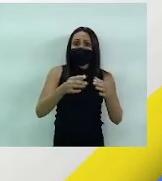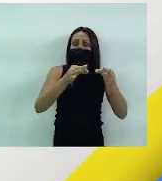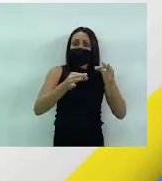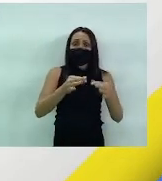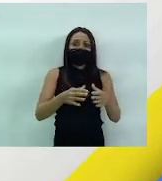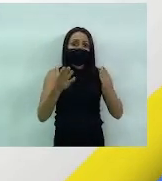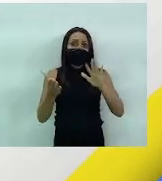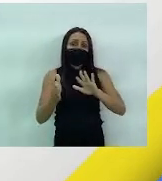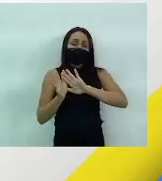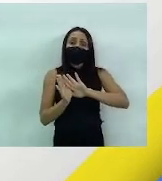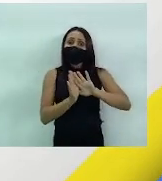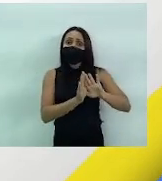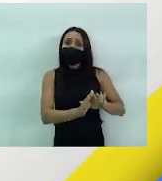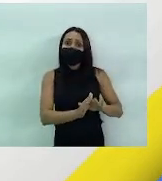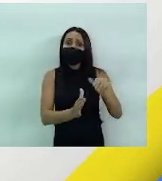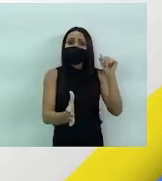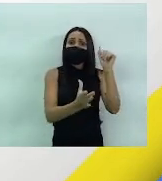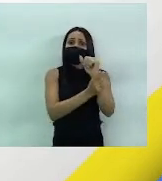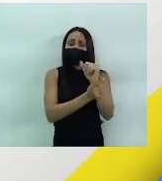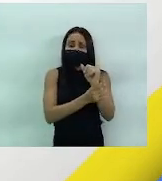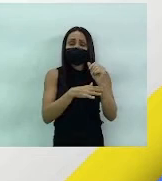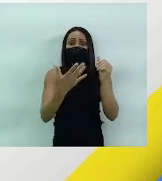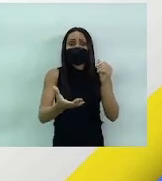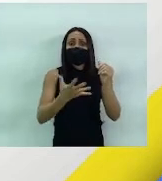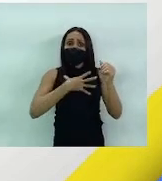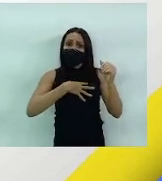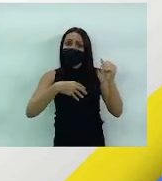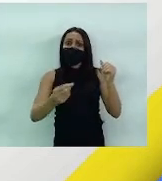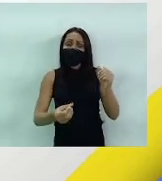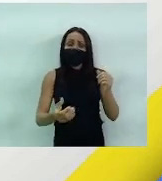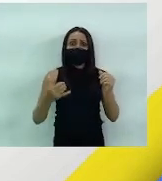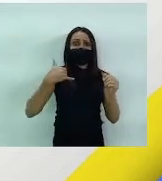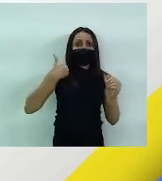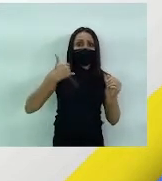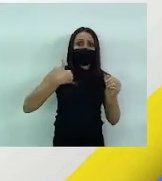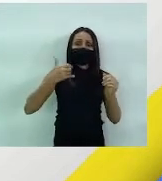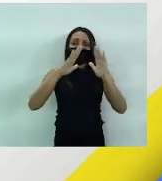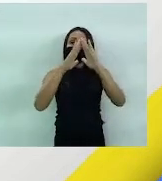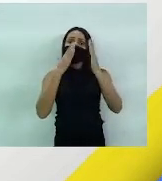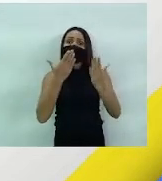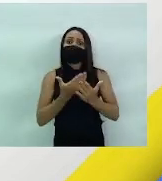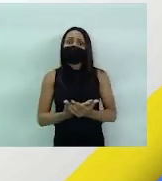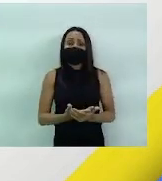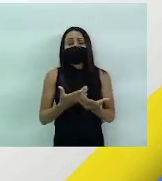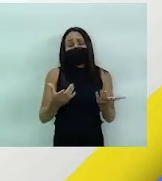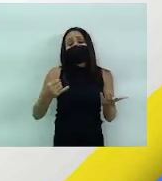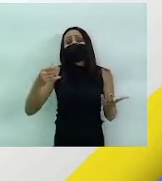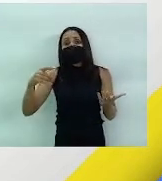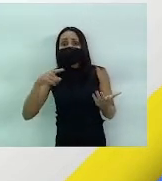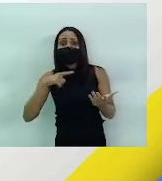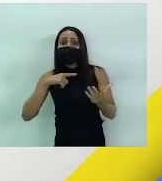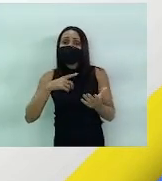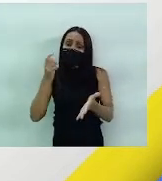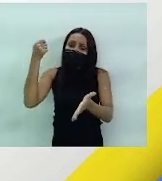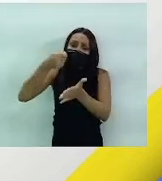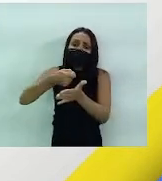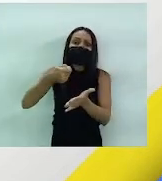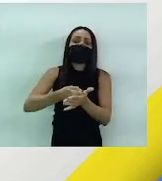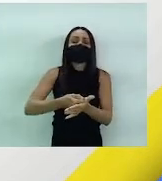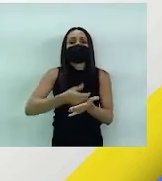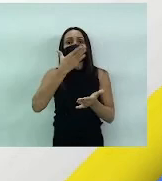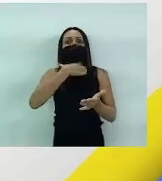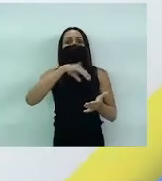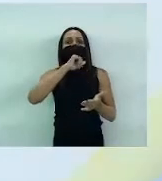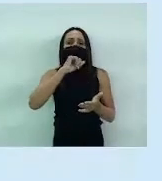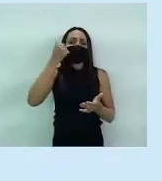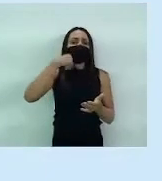deixam de garantir a instrução primária dos filhos em idade escolar. Havendo escolas, a obrigação dos pais